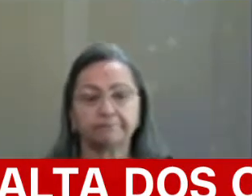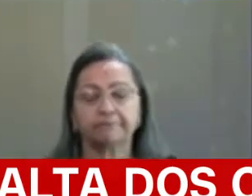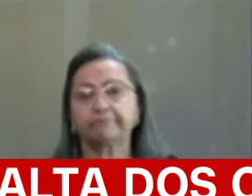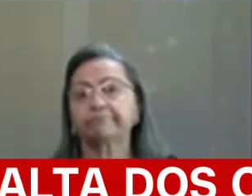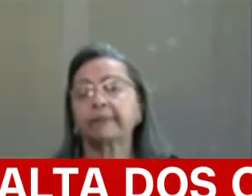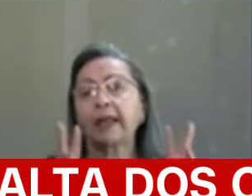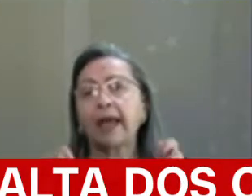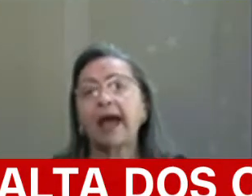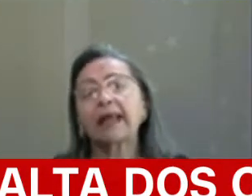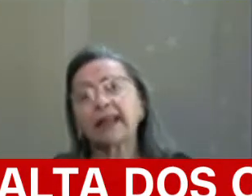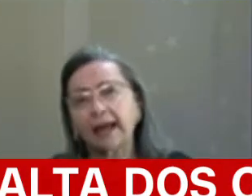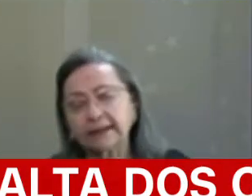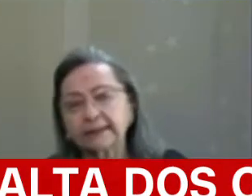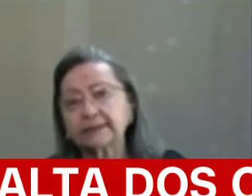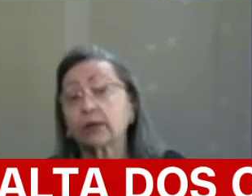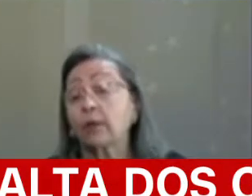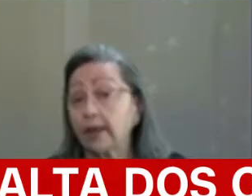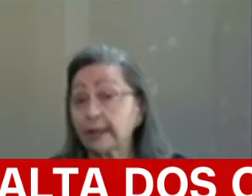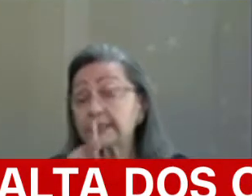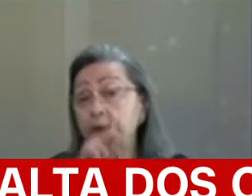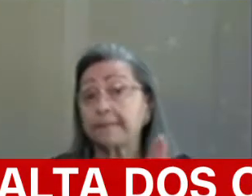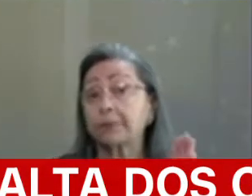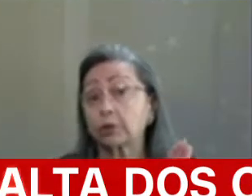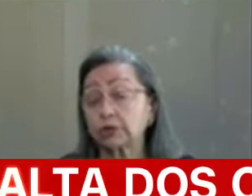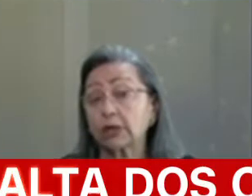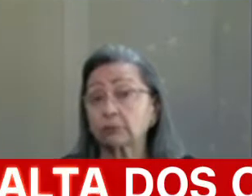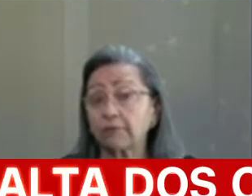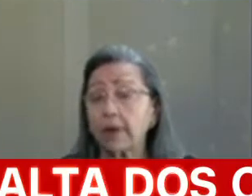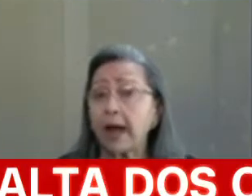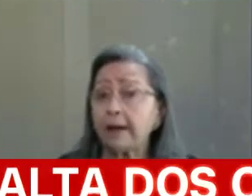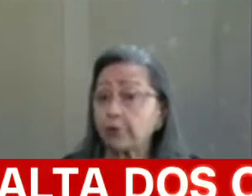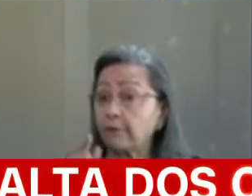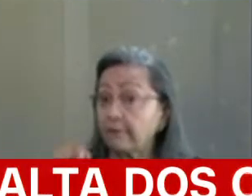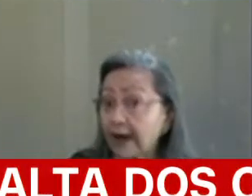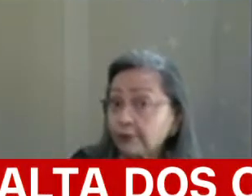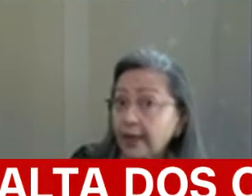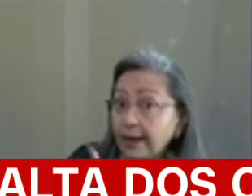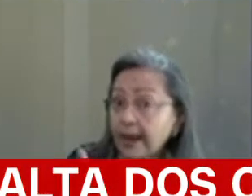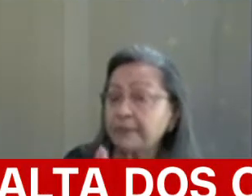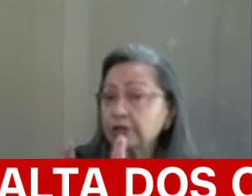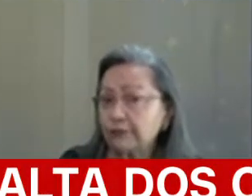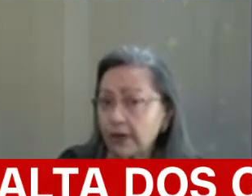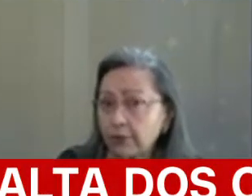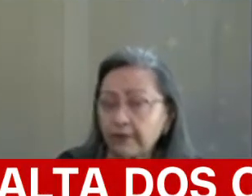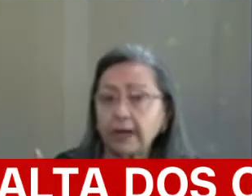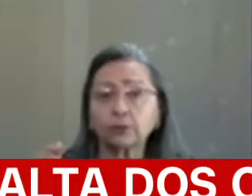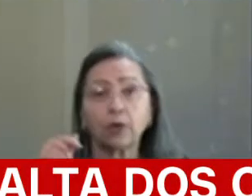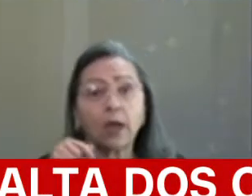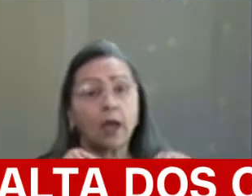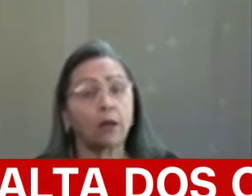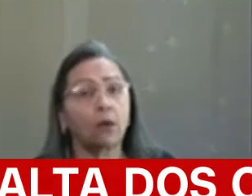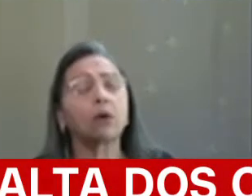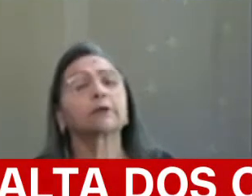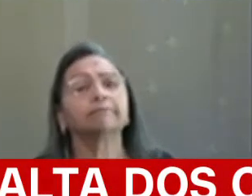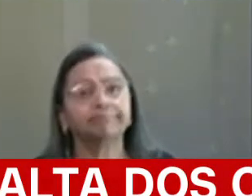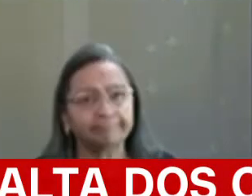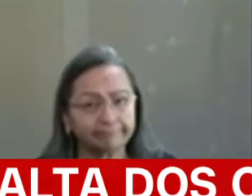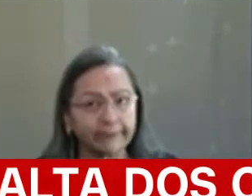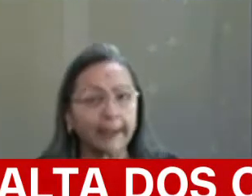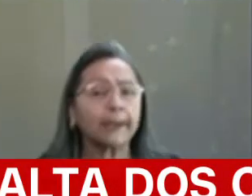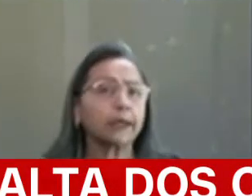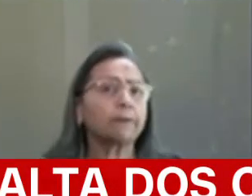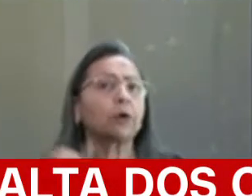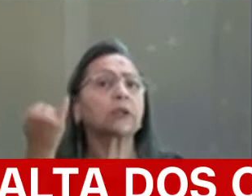análise. O projeto, na forma aprovada pela Câmara dos Deputados, decorre de importante